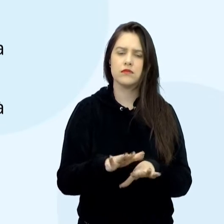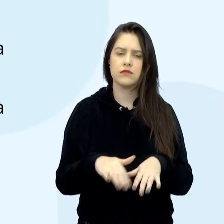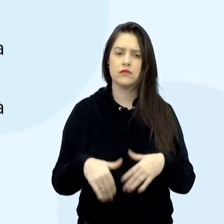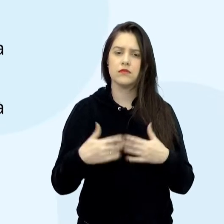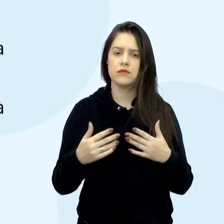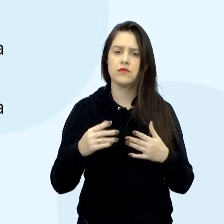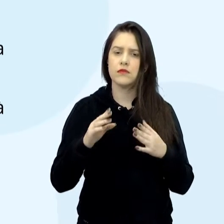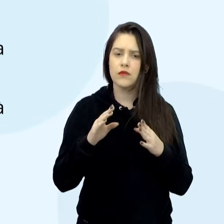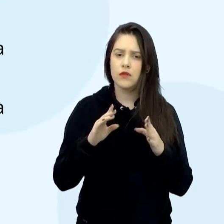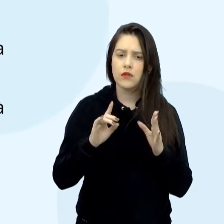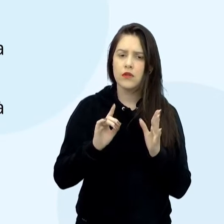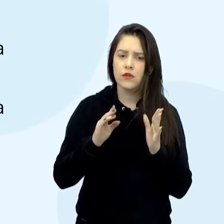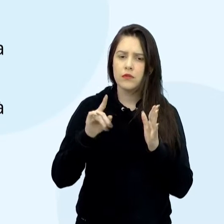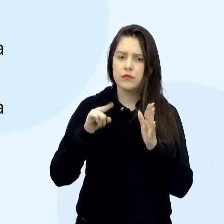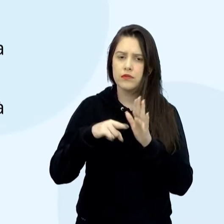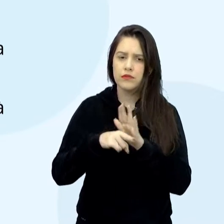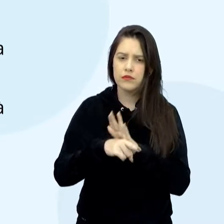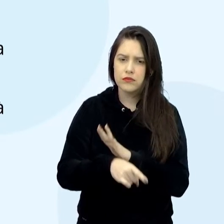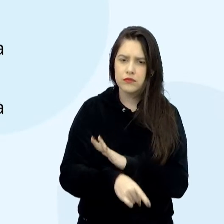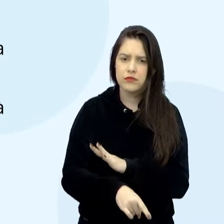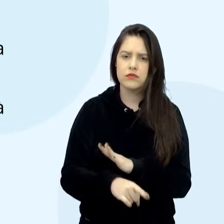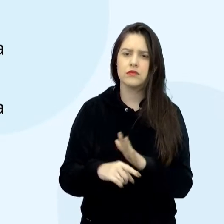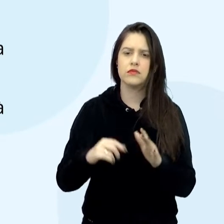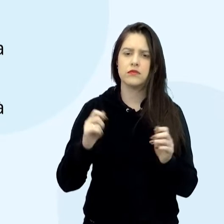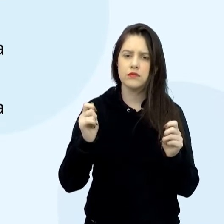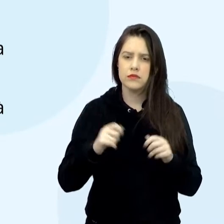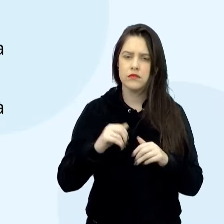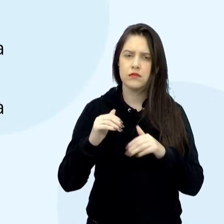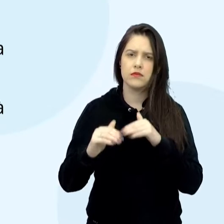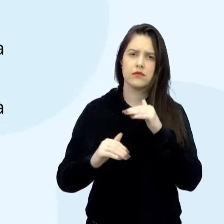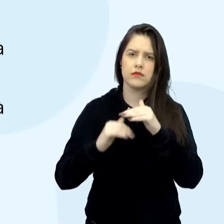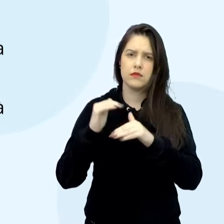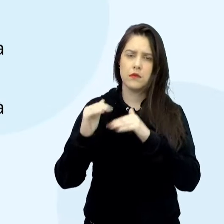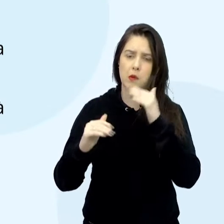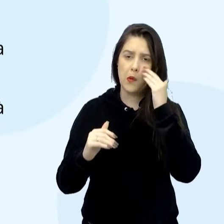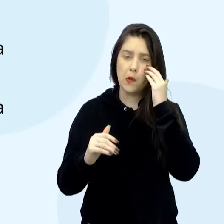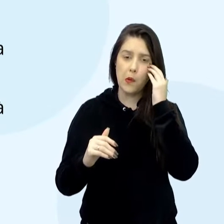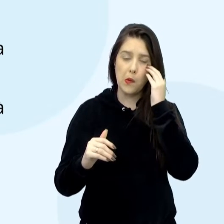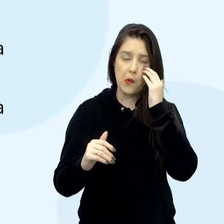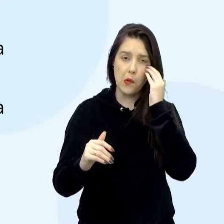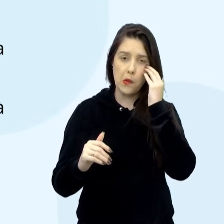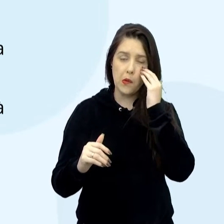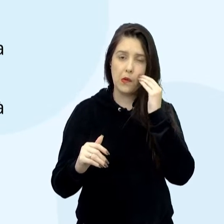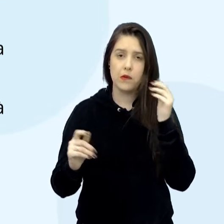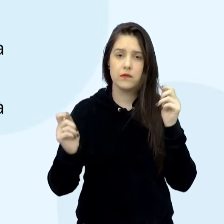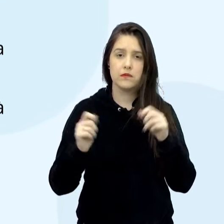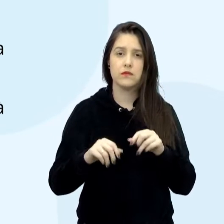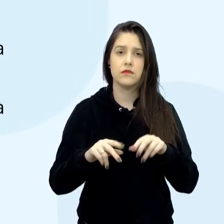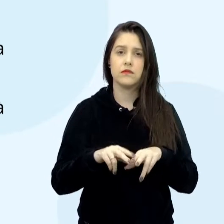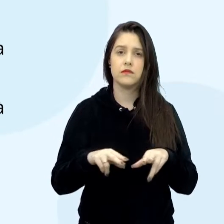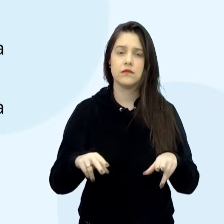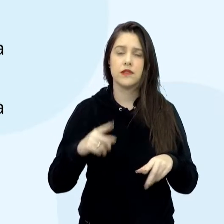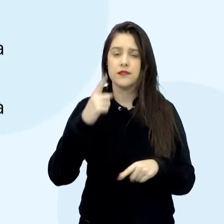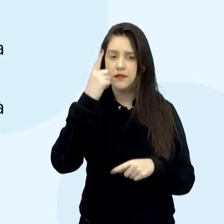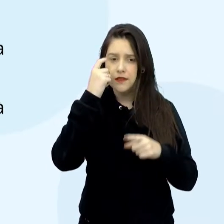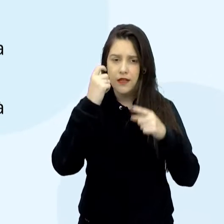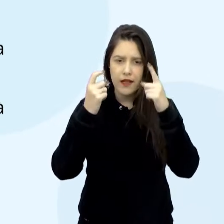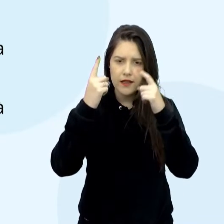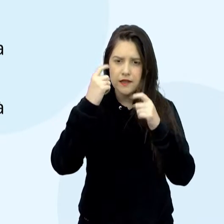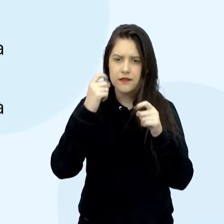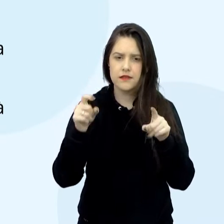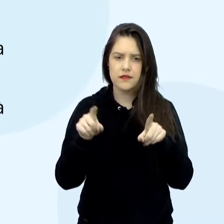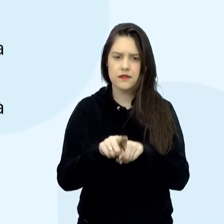já falamos sobre o 4, educação de qualidade, sobre o 5, igualdade de gênero, sobre o 10, redução